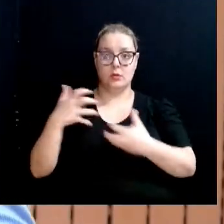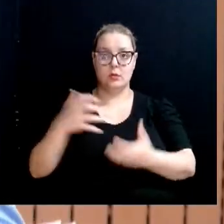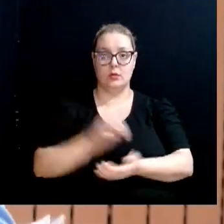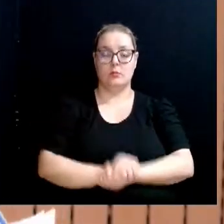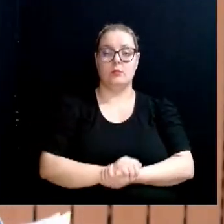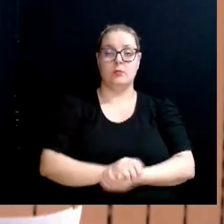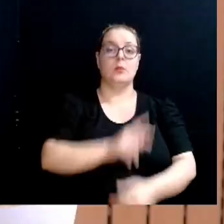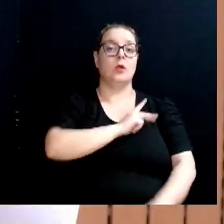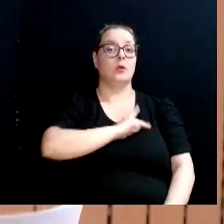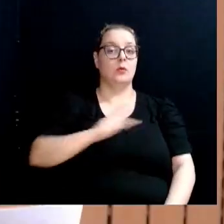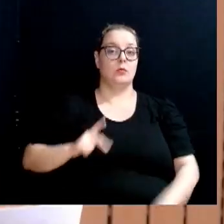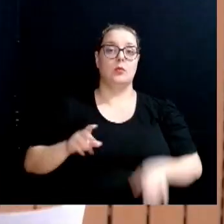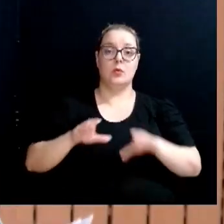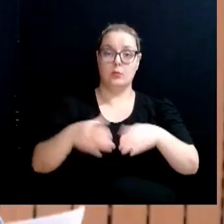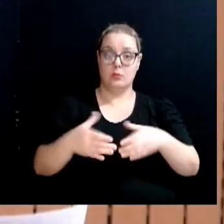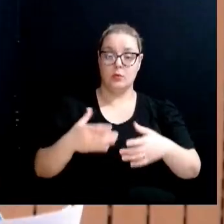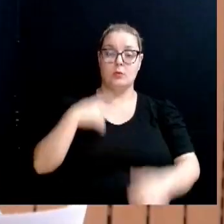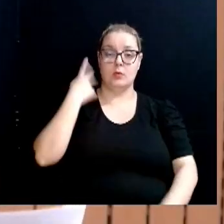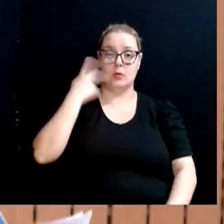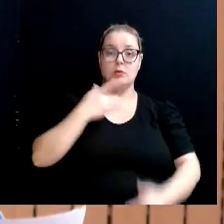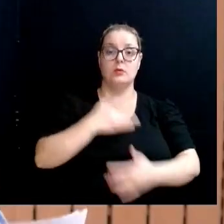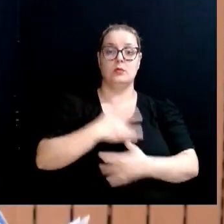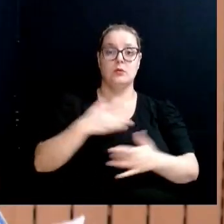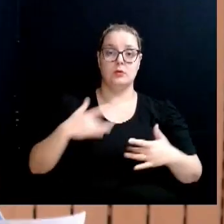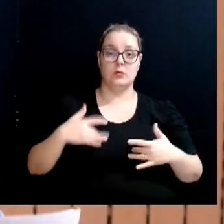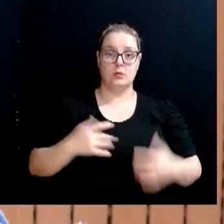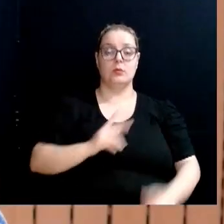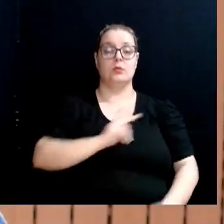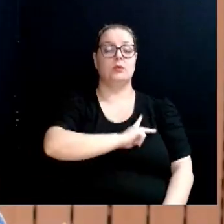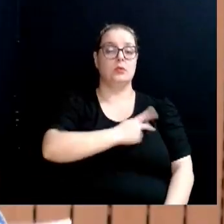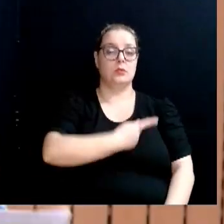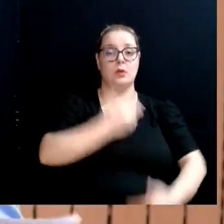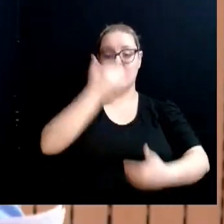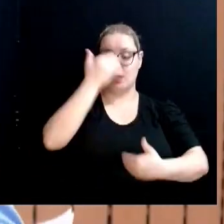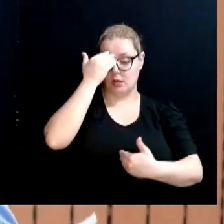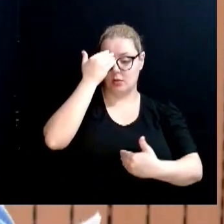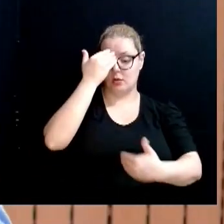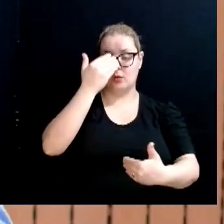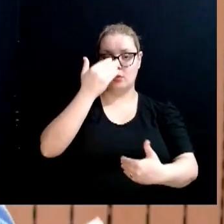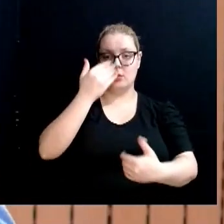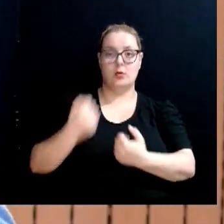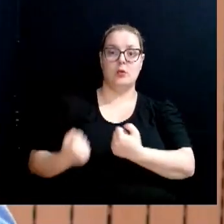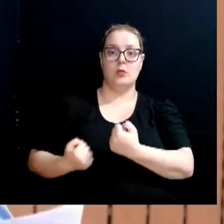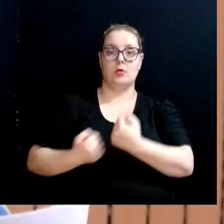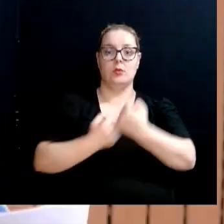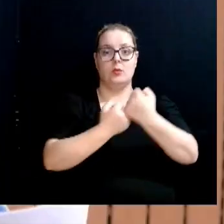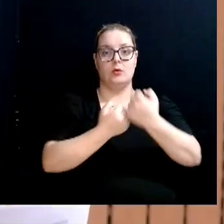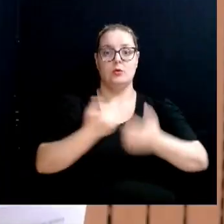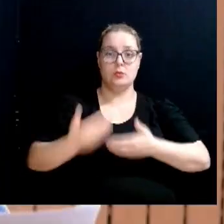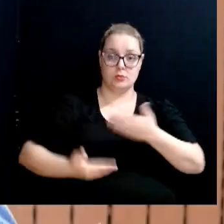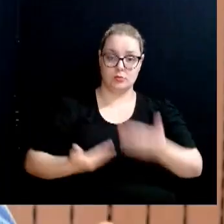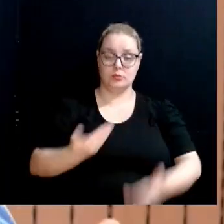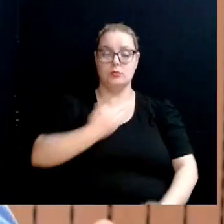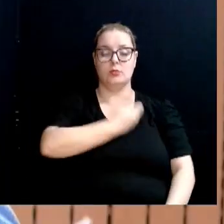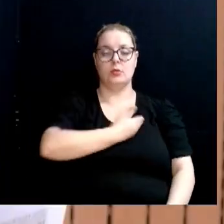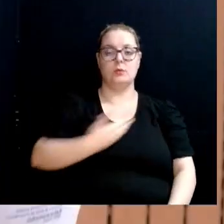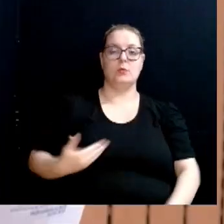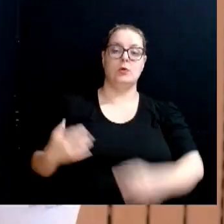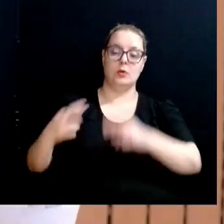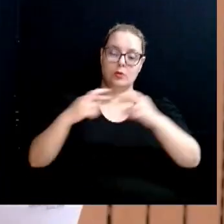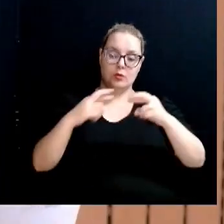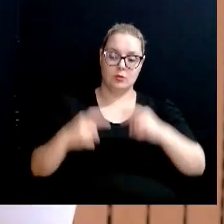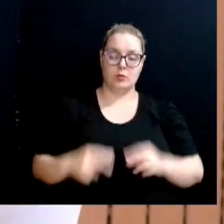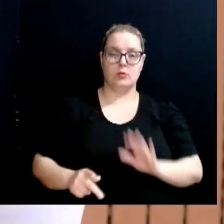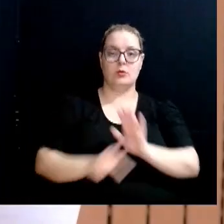da comissão, vereador Paulo Haddad, agradeceu o suporte dos servidores nas análises dos